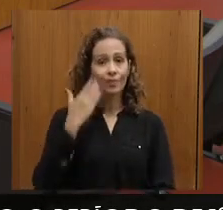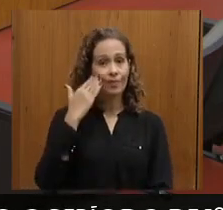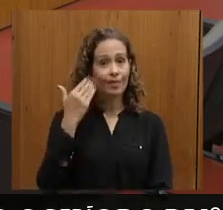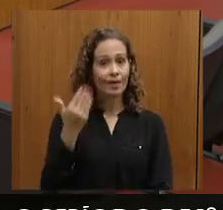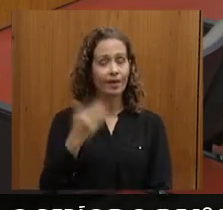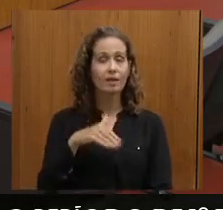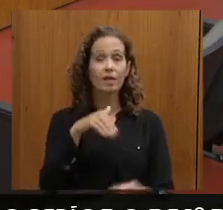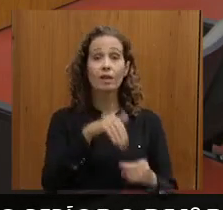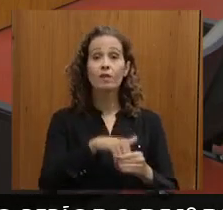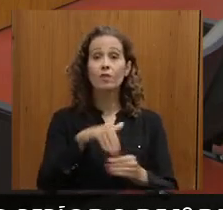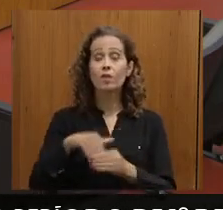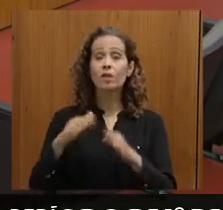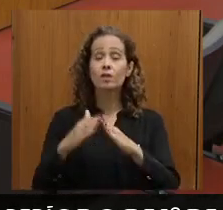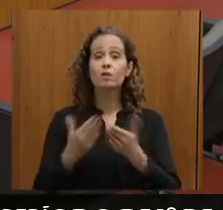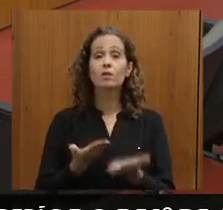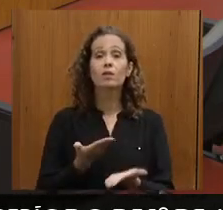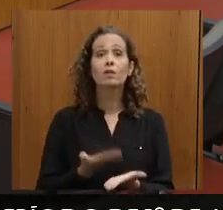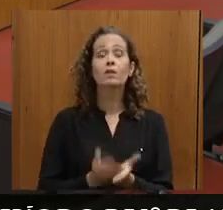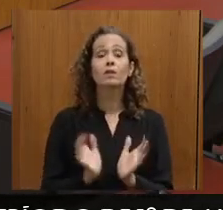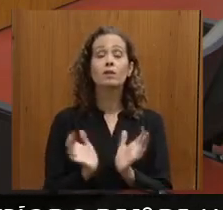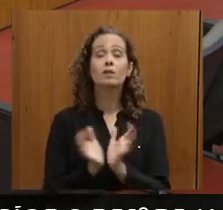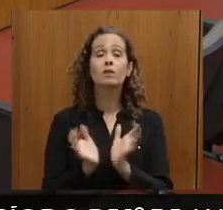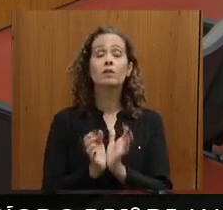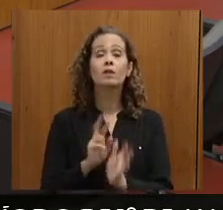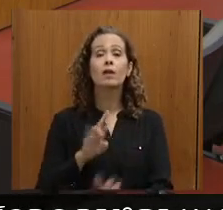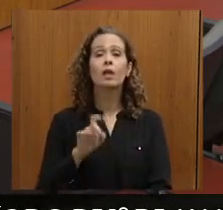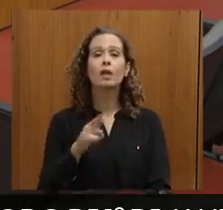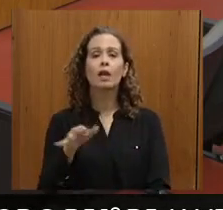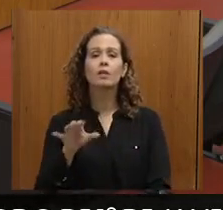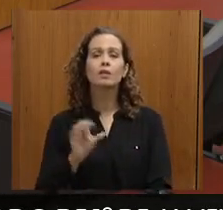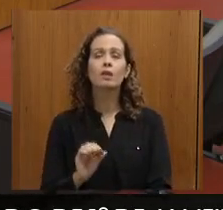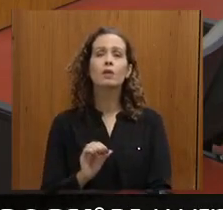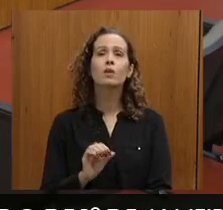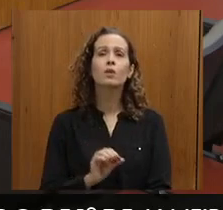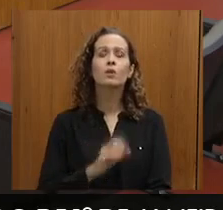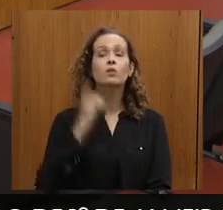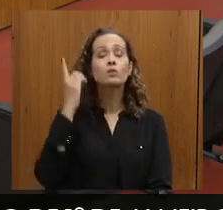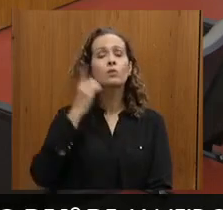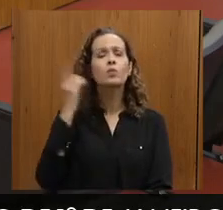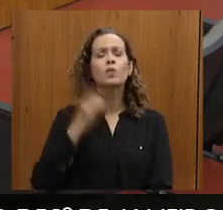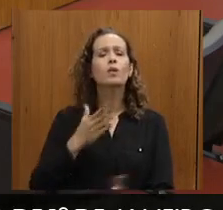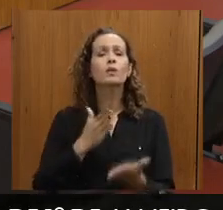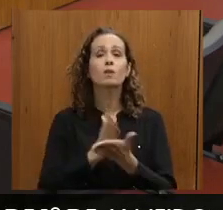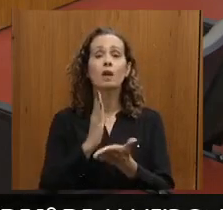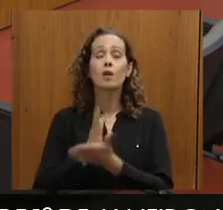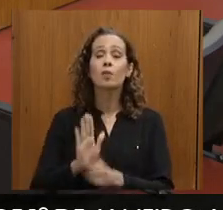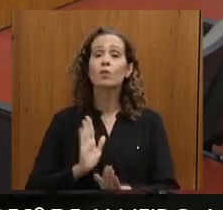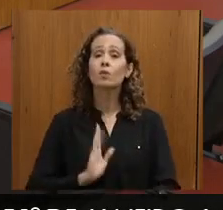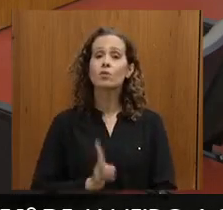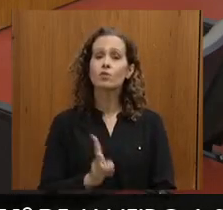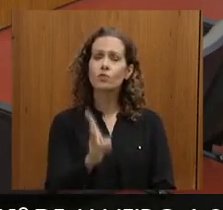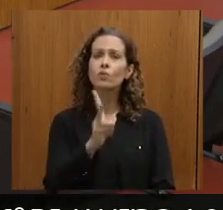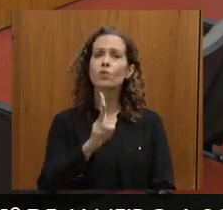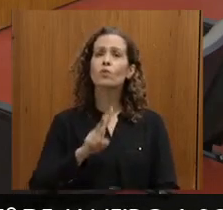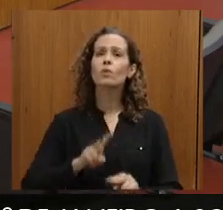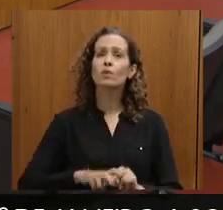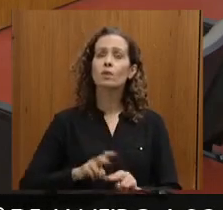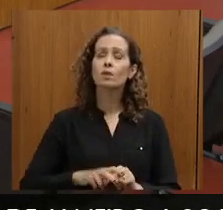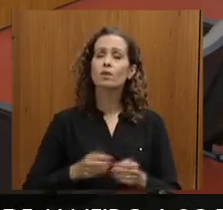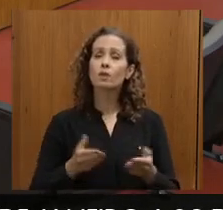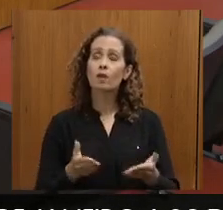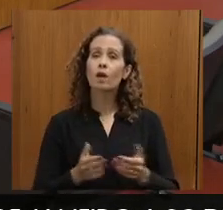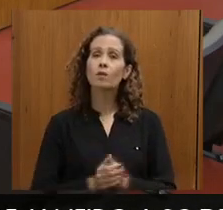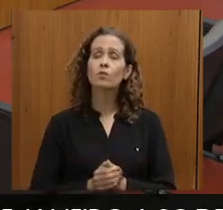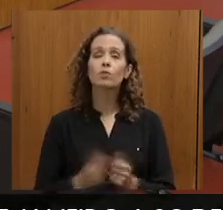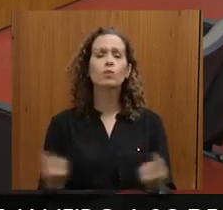Em votação aos requerimentos na comissão de redação, os deputados que aprovam os requerimentos permaneçam como se encontram, aqueles